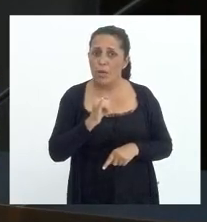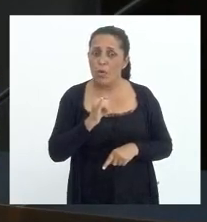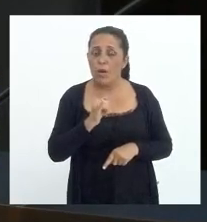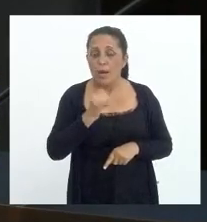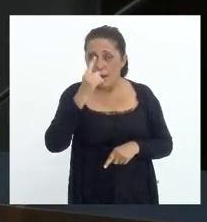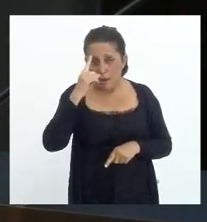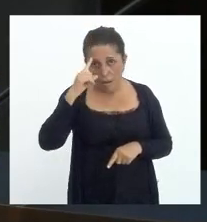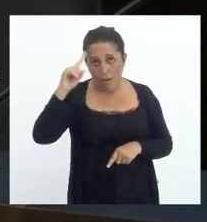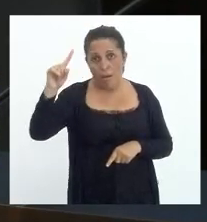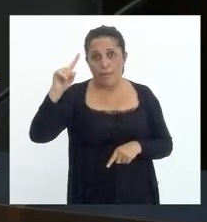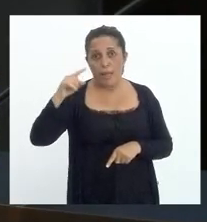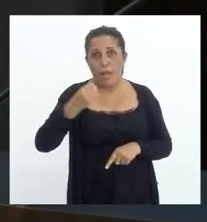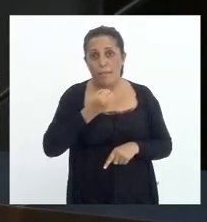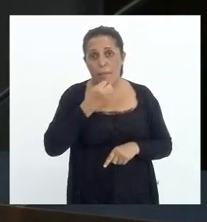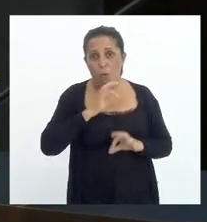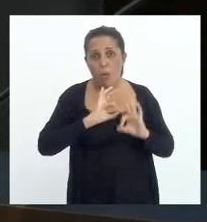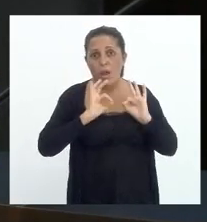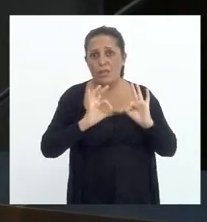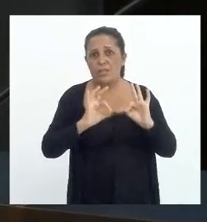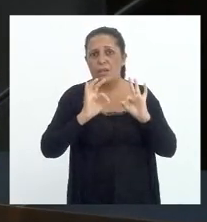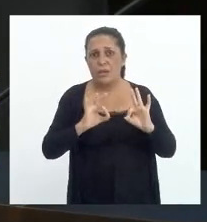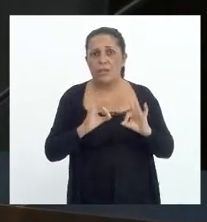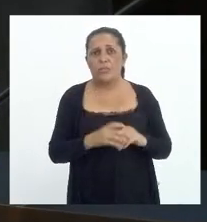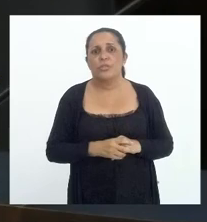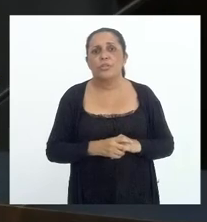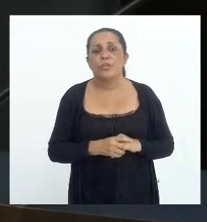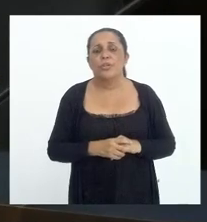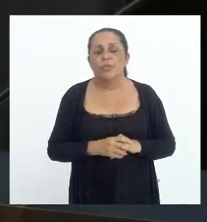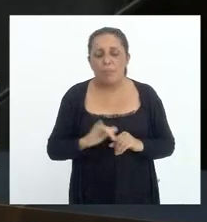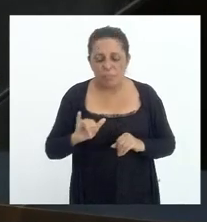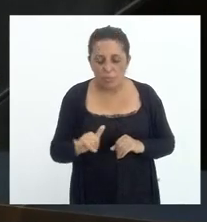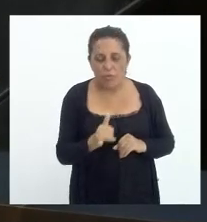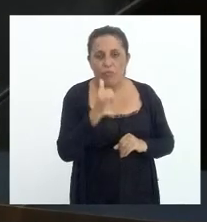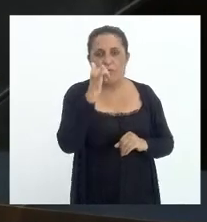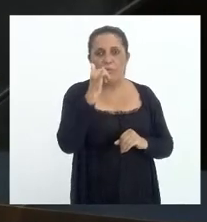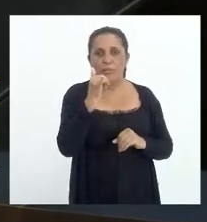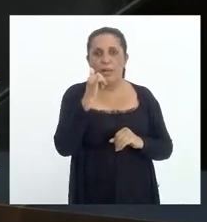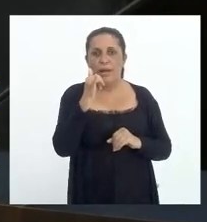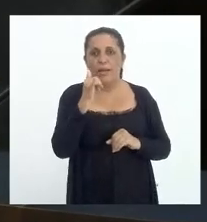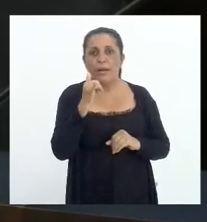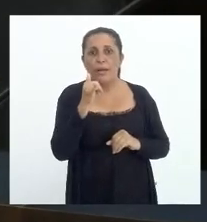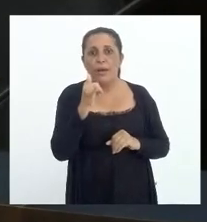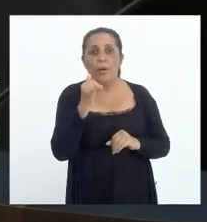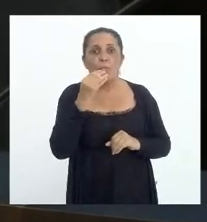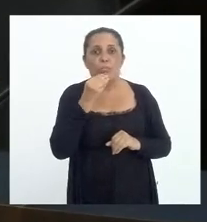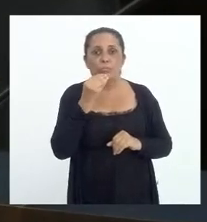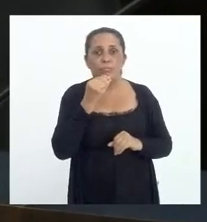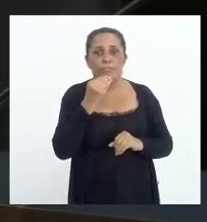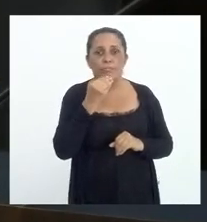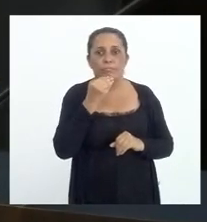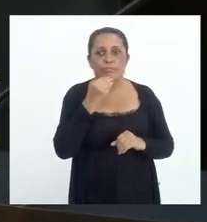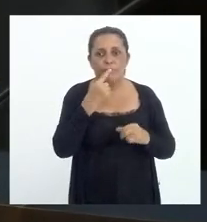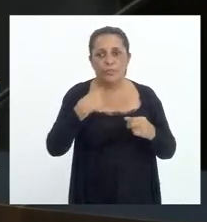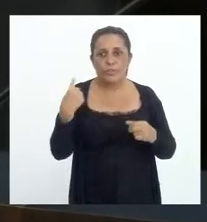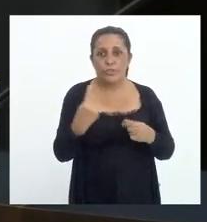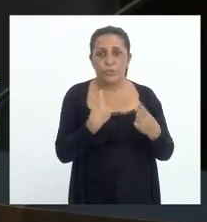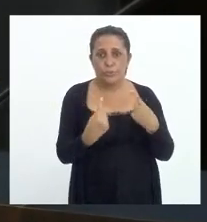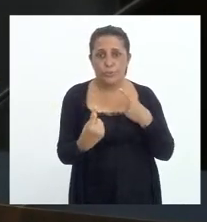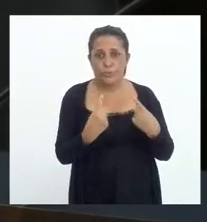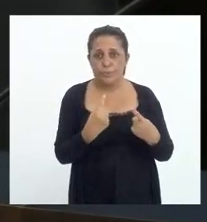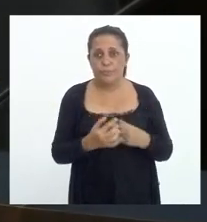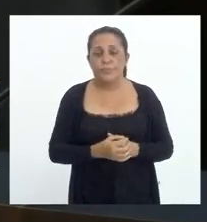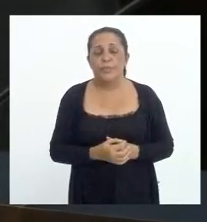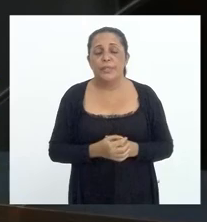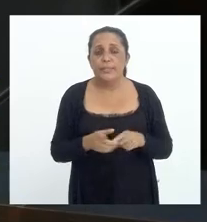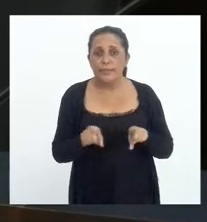aqui, agradecendo desde já a oportunidade de trazer isso para a gente discutir. Com relação à questão